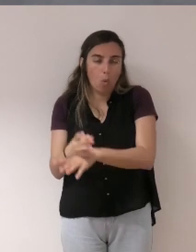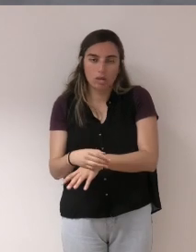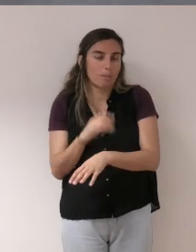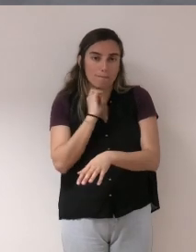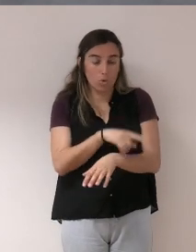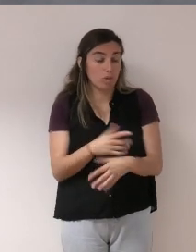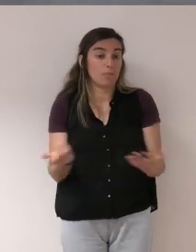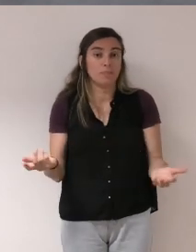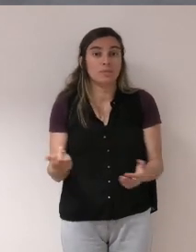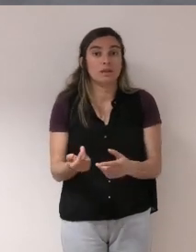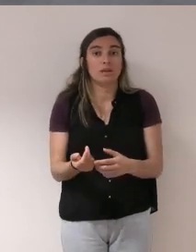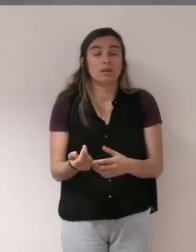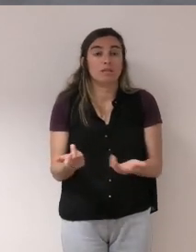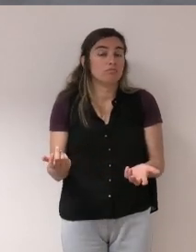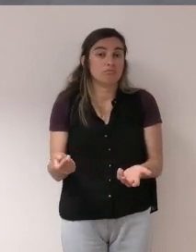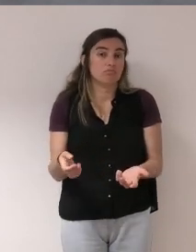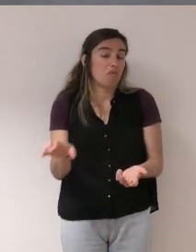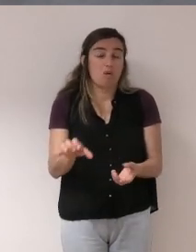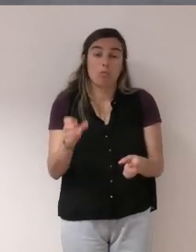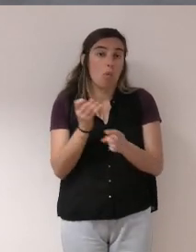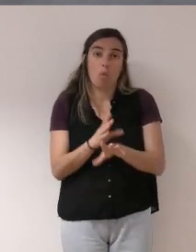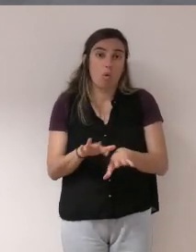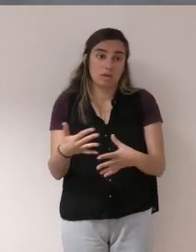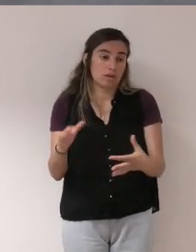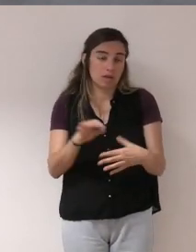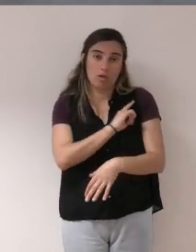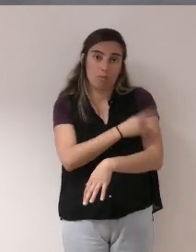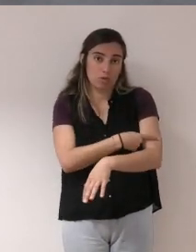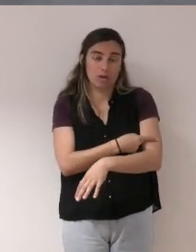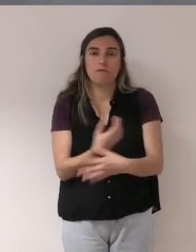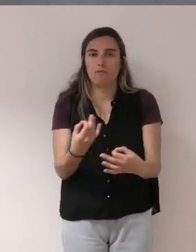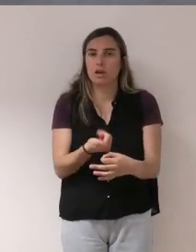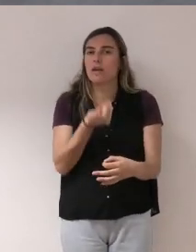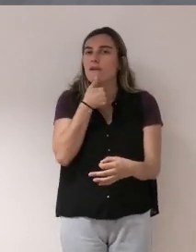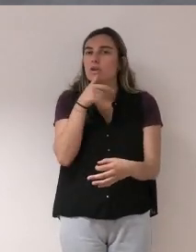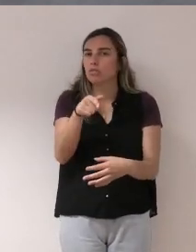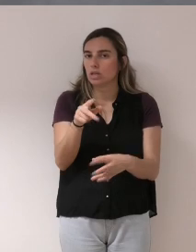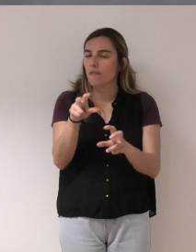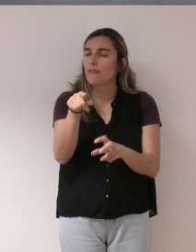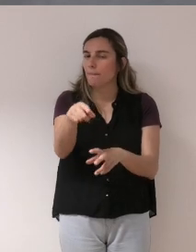arroga, de qualquer figura que se arroga de um poder. E a questão da violência?